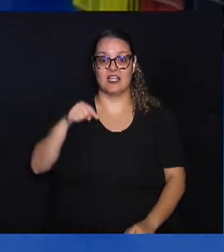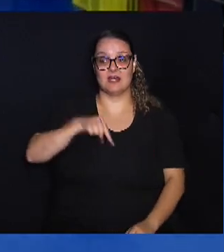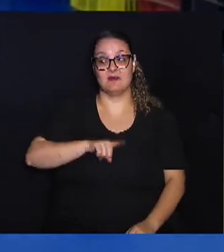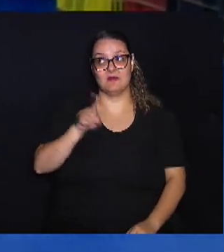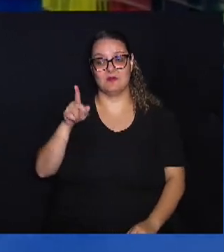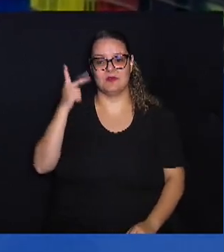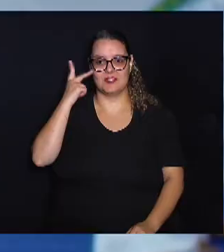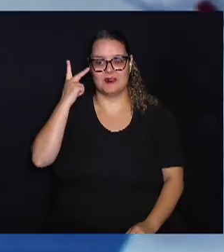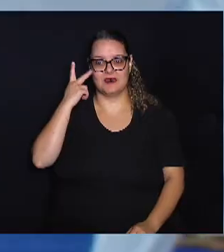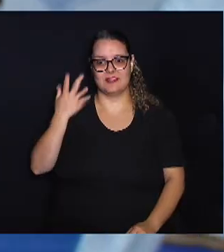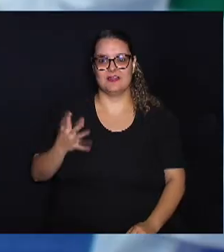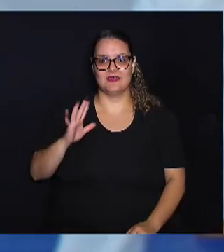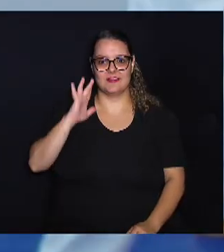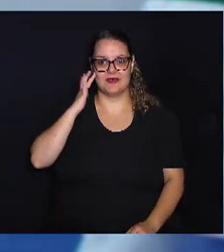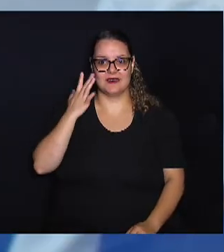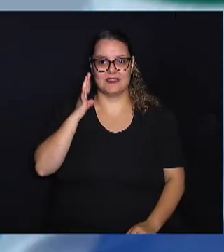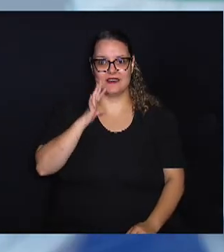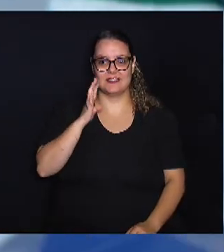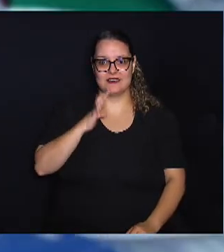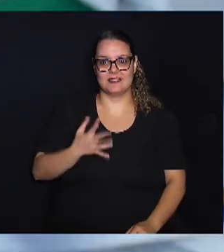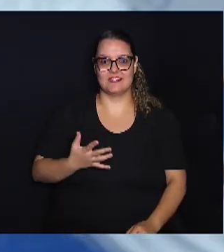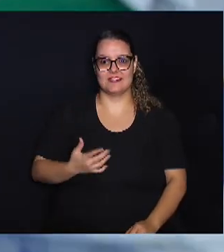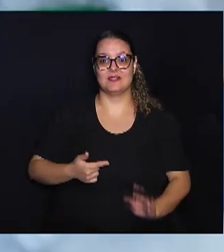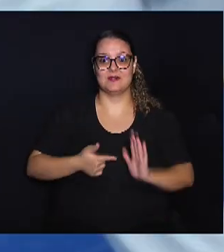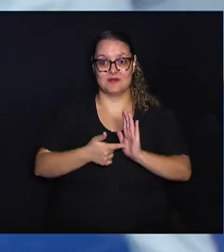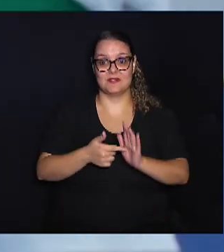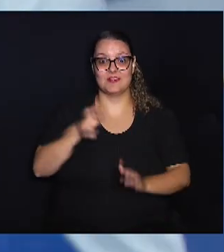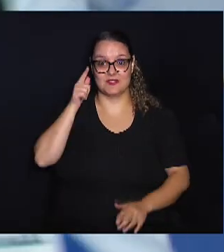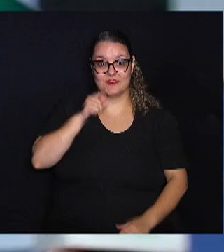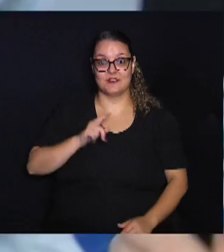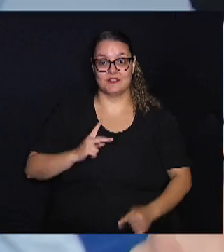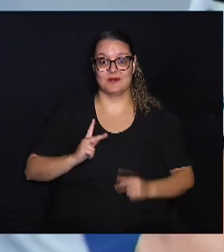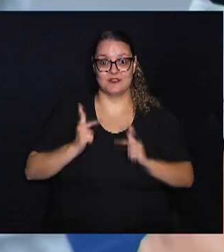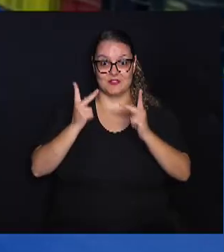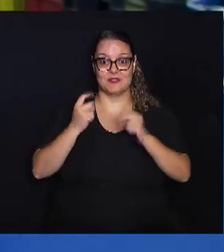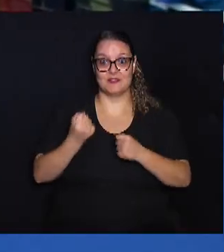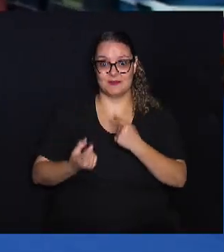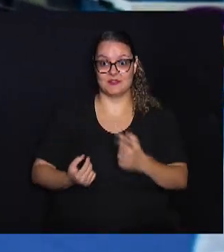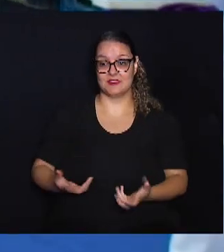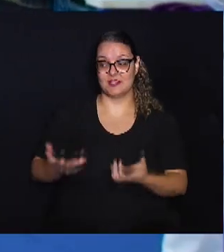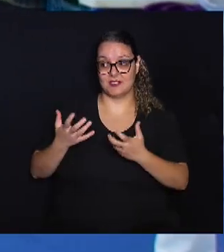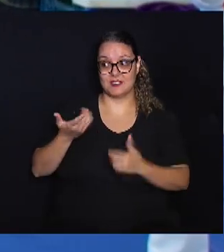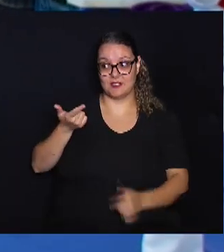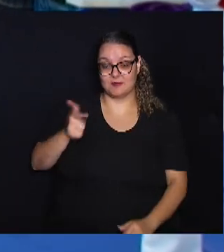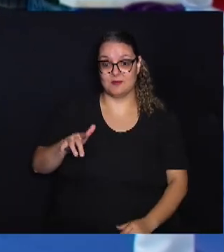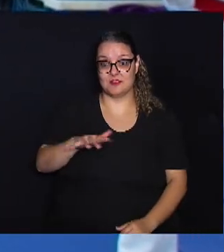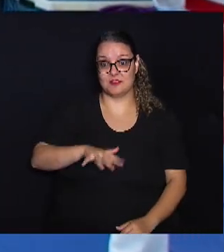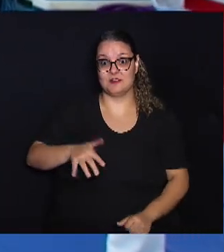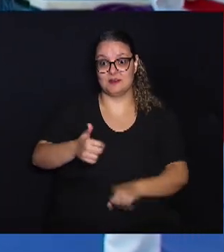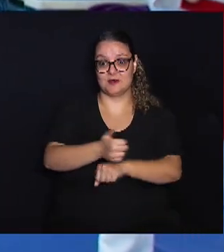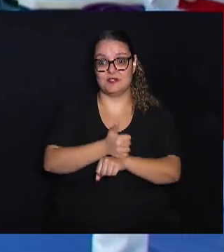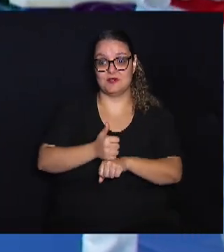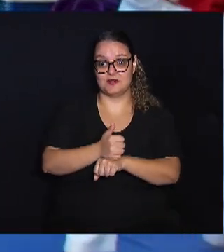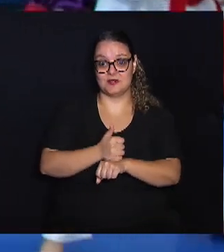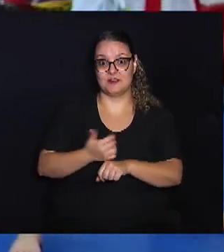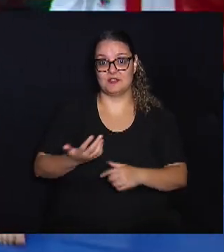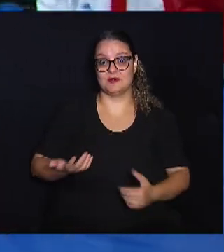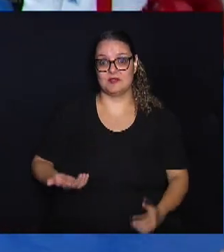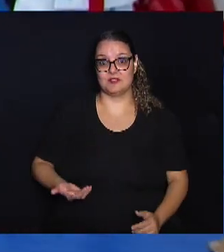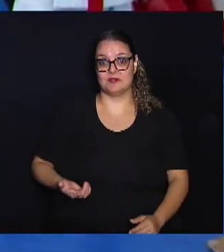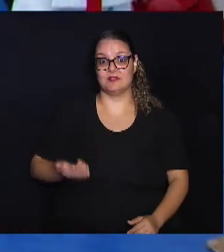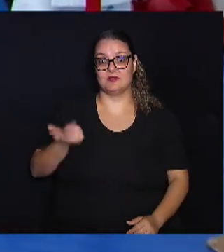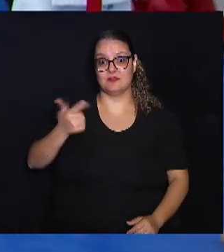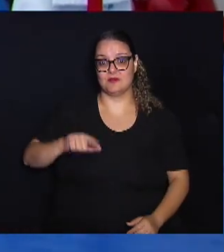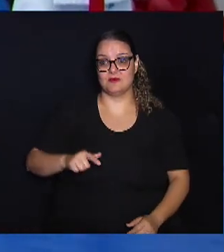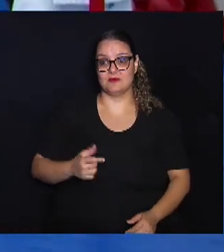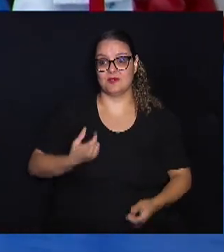eu achei isso muito legal porque me mostrou que eu tô conseguindo minhas conquistas. Você pretende seguir nessa carreira de atleta, continuar lutando